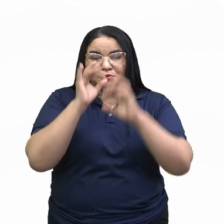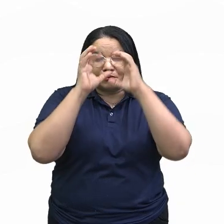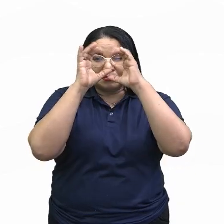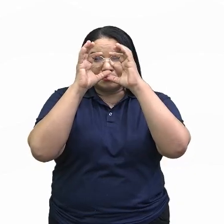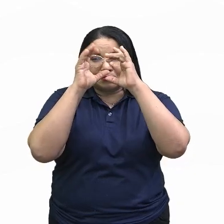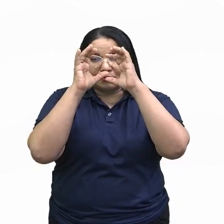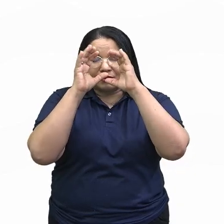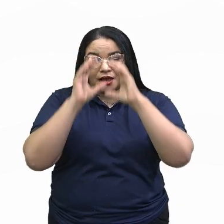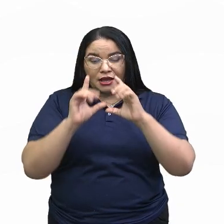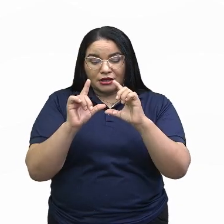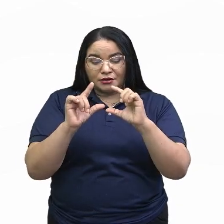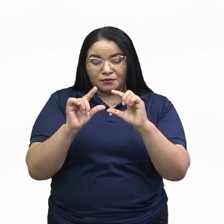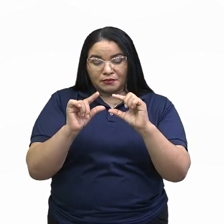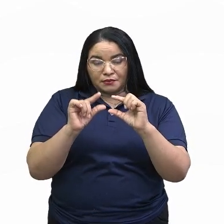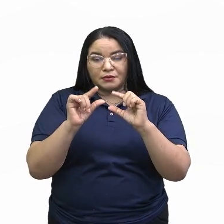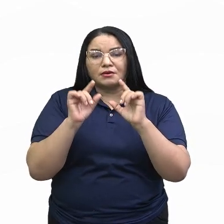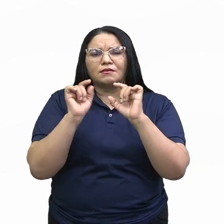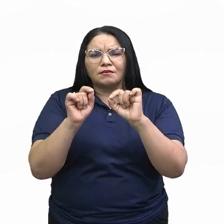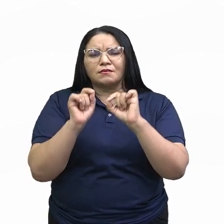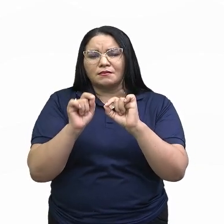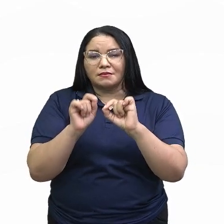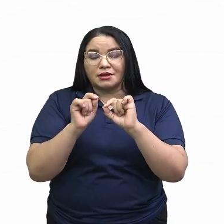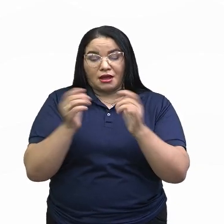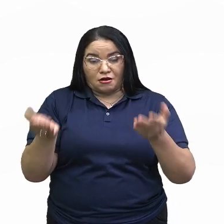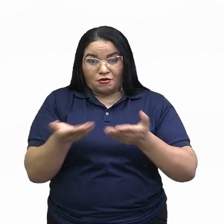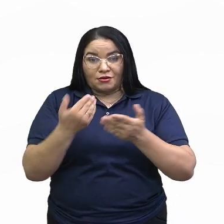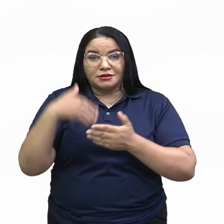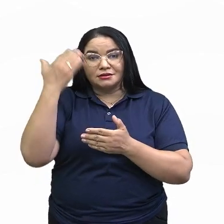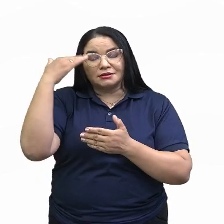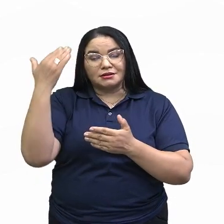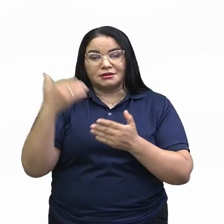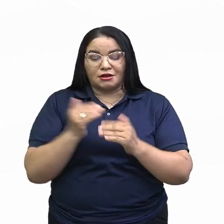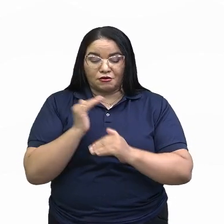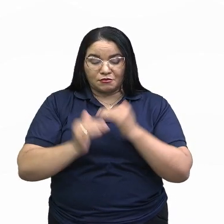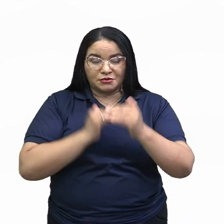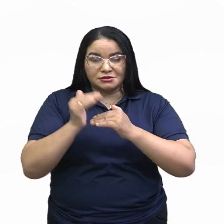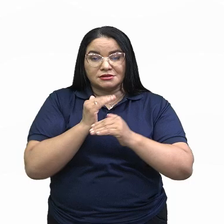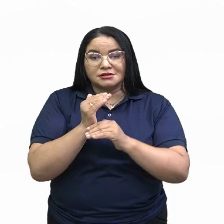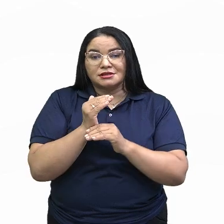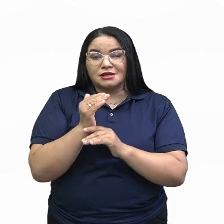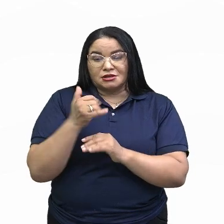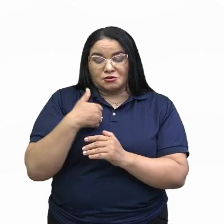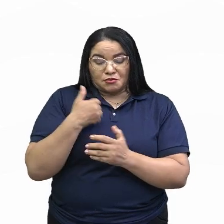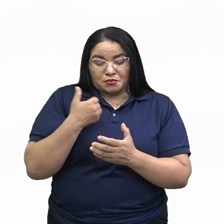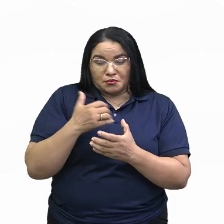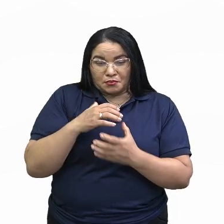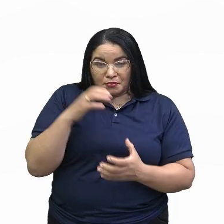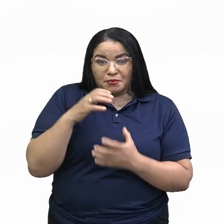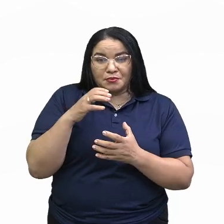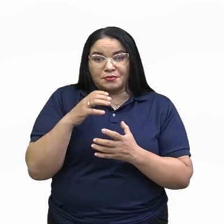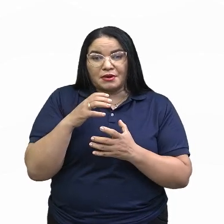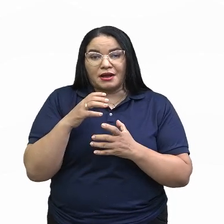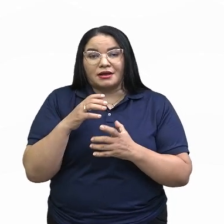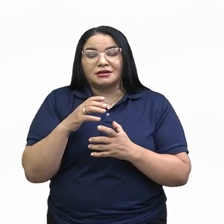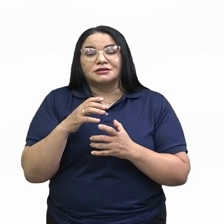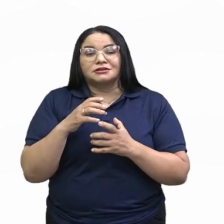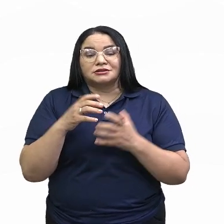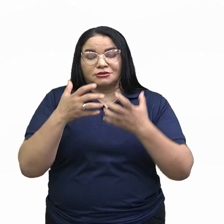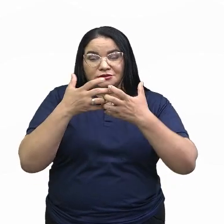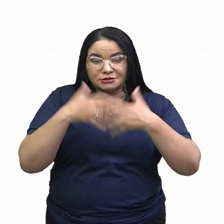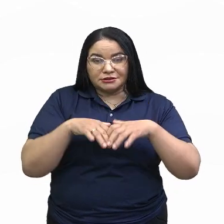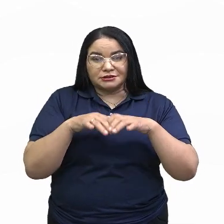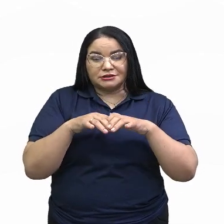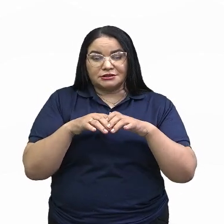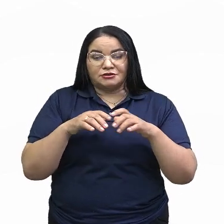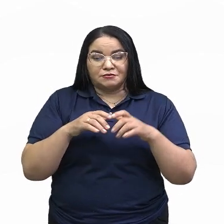vai relacionar também esse processo natural de envelhecimento do tecido nervoso, tá? Então, na próxima imagem,